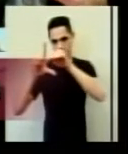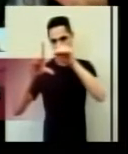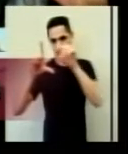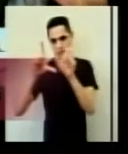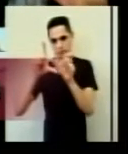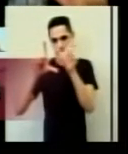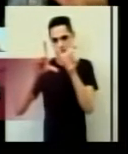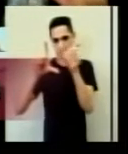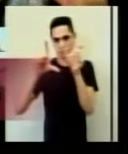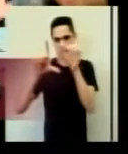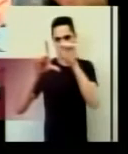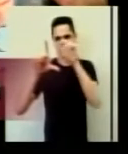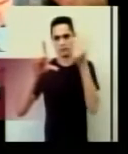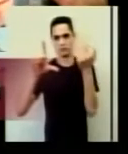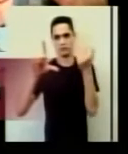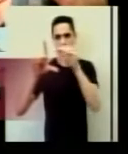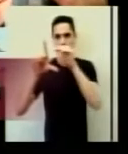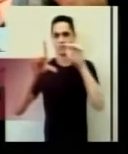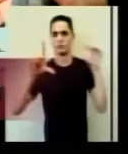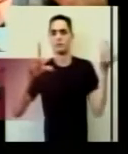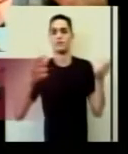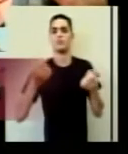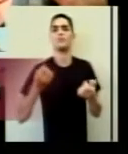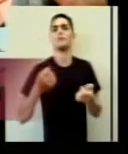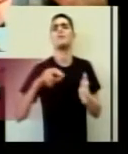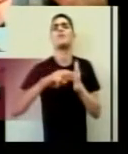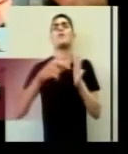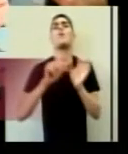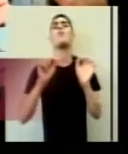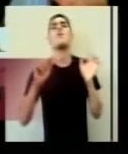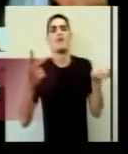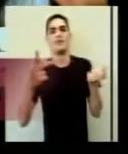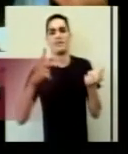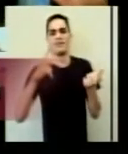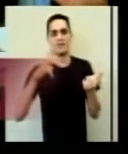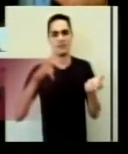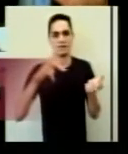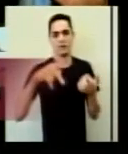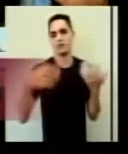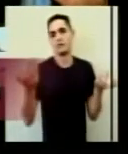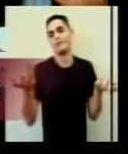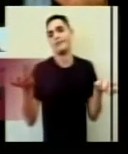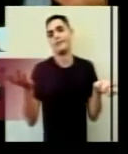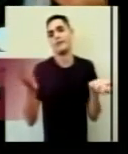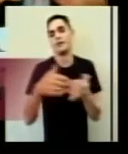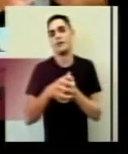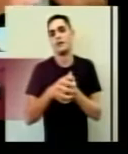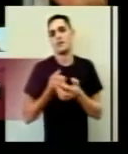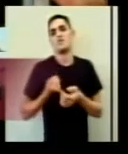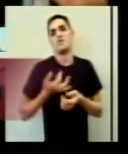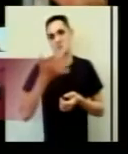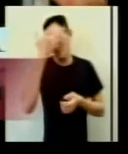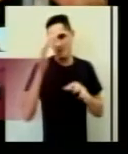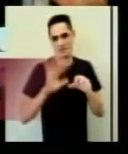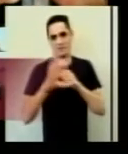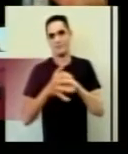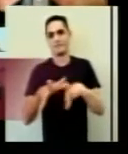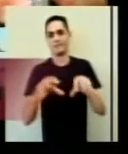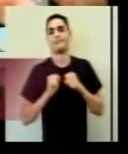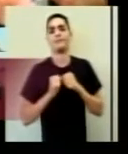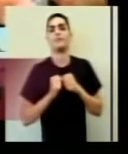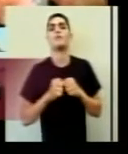existe uma tendência desse platô. O que esse platô quer dizer para a gente em número de casos? Não é